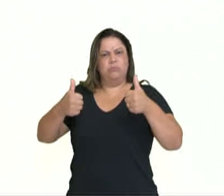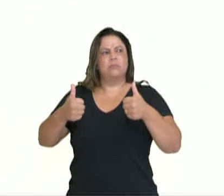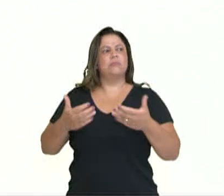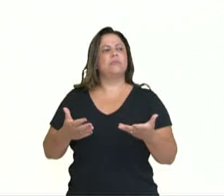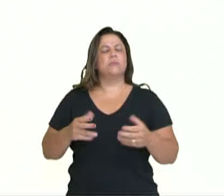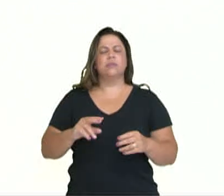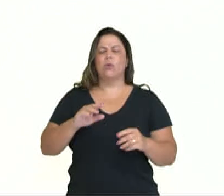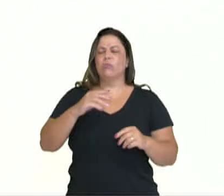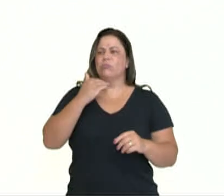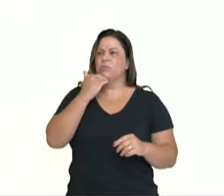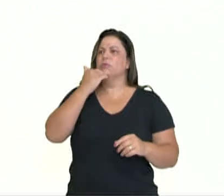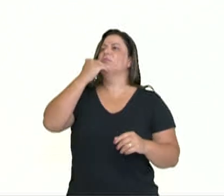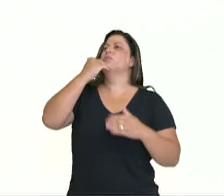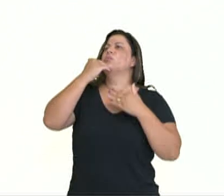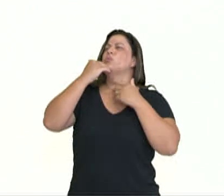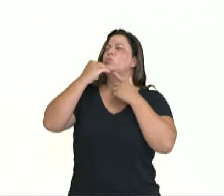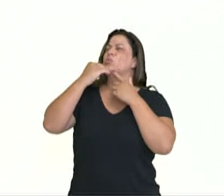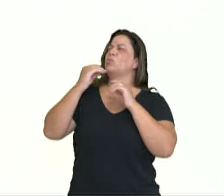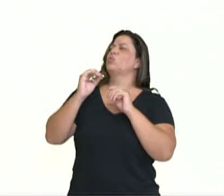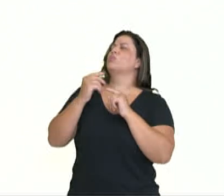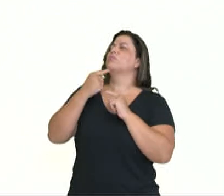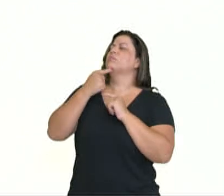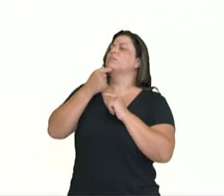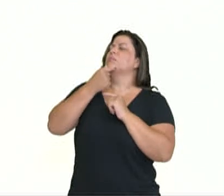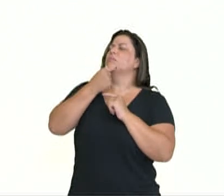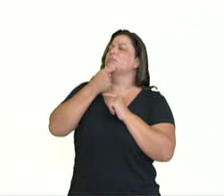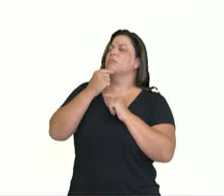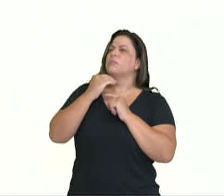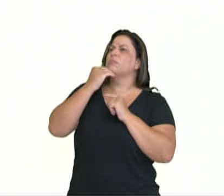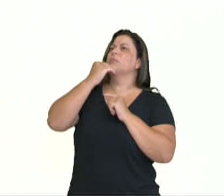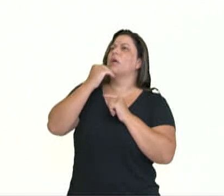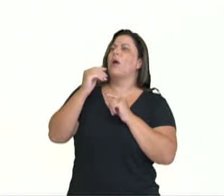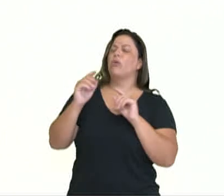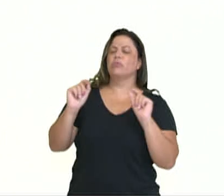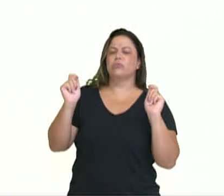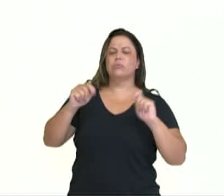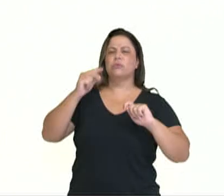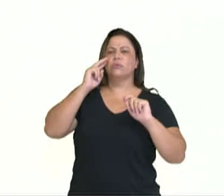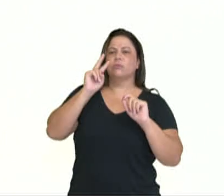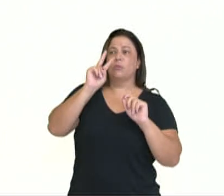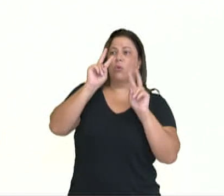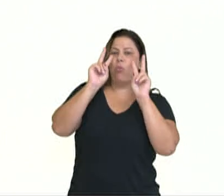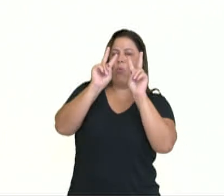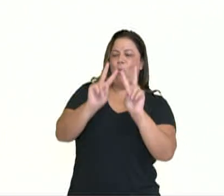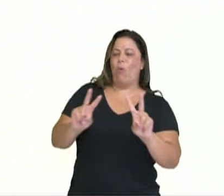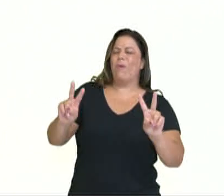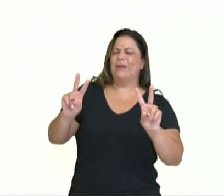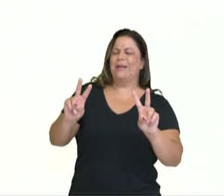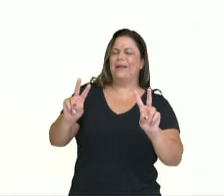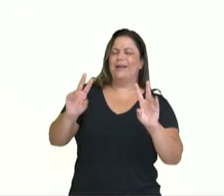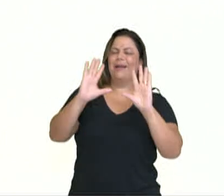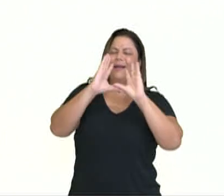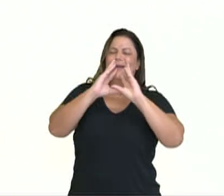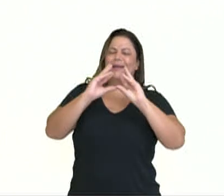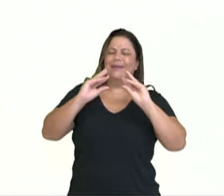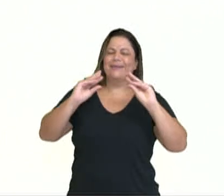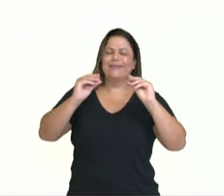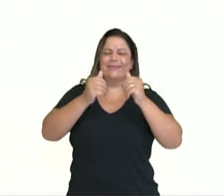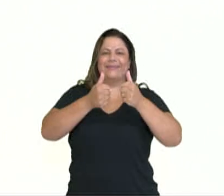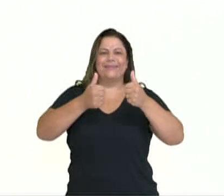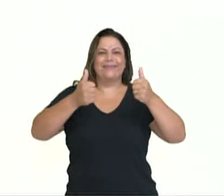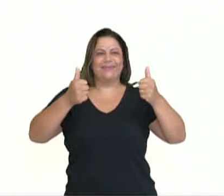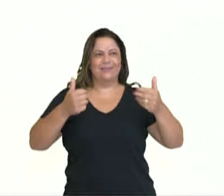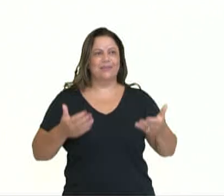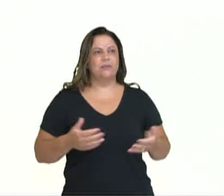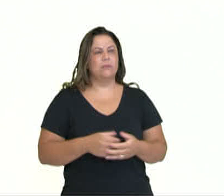cabeça com energia. O queixo agudo era altivo, mas o olhar tinha expressão doce. Eu quero falar